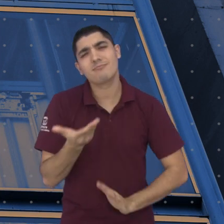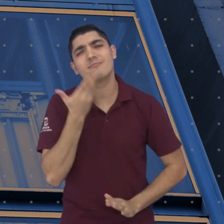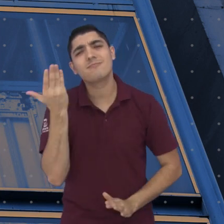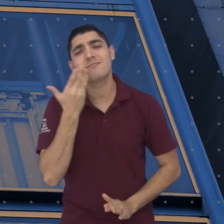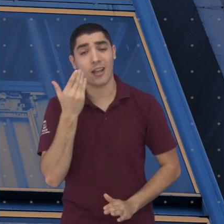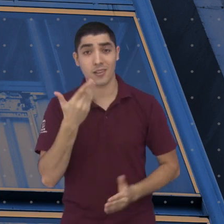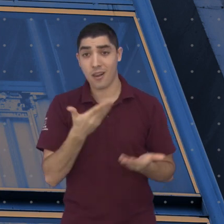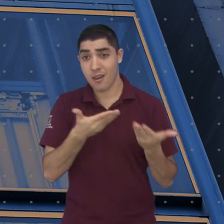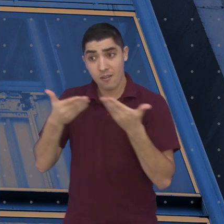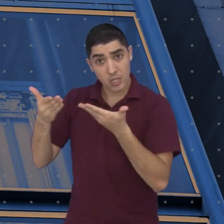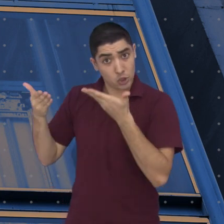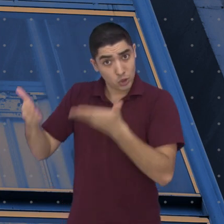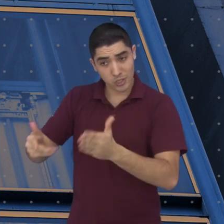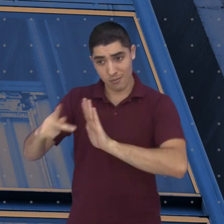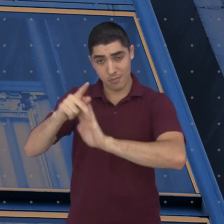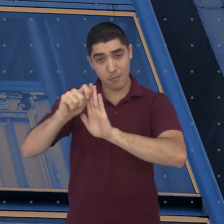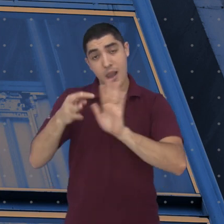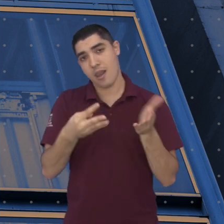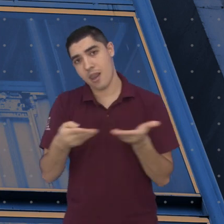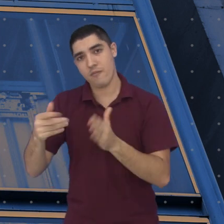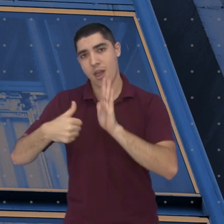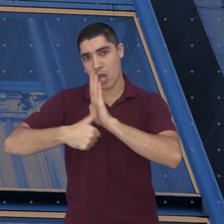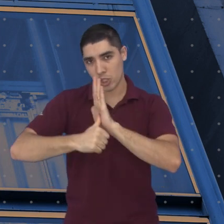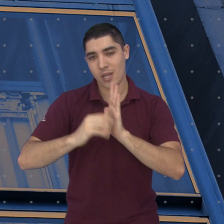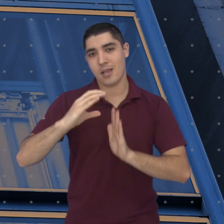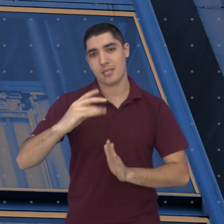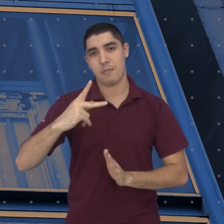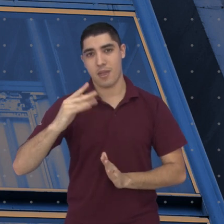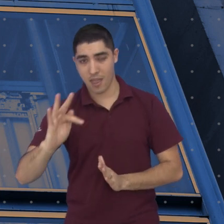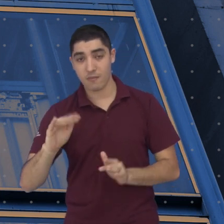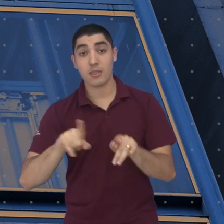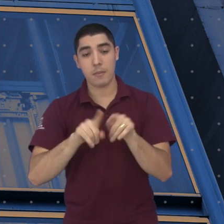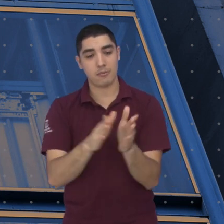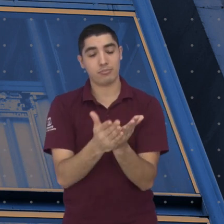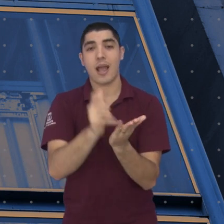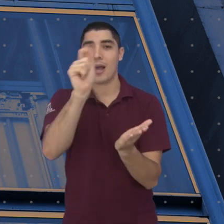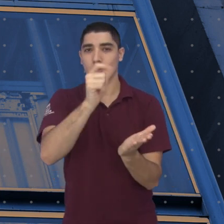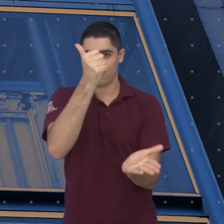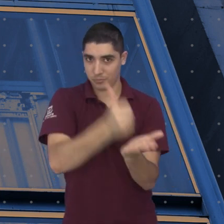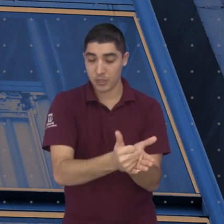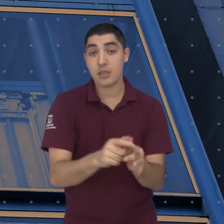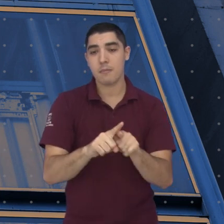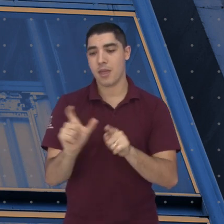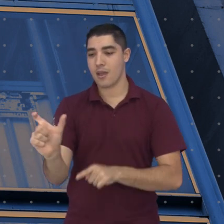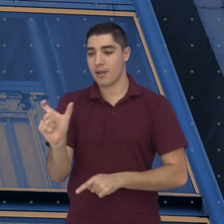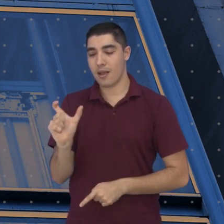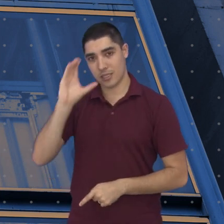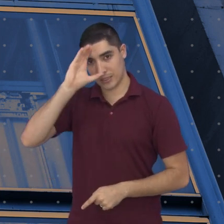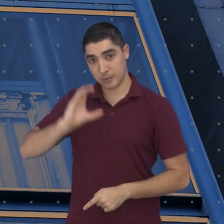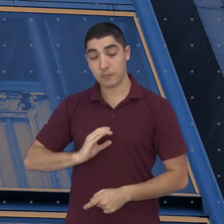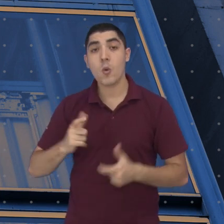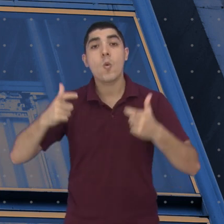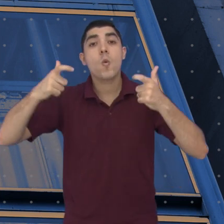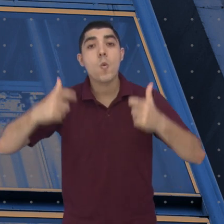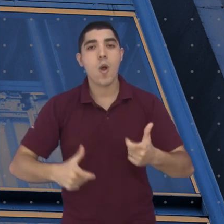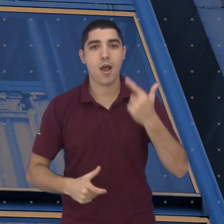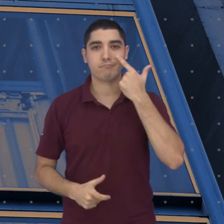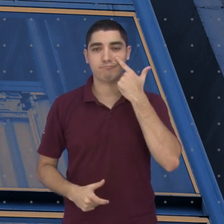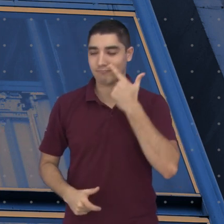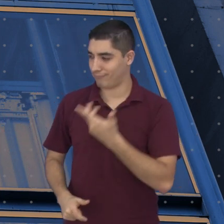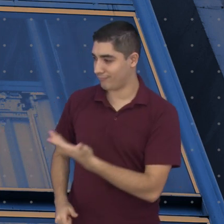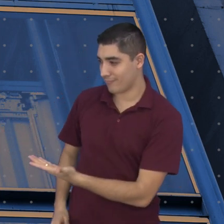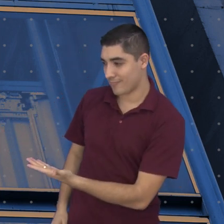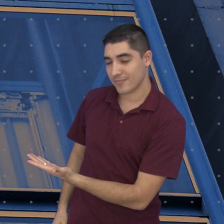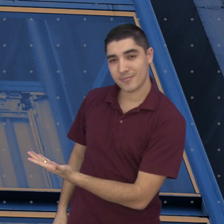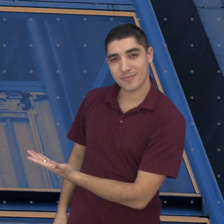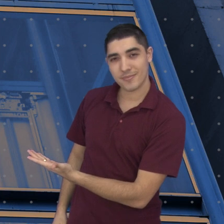fácil é só comparecer ao Pátio levando RG CPF carteira de trabalho e o cartão cidadão o Pat fica na Praça Afonso